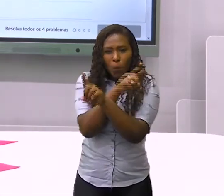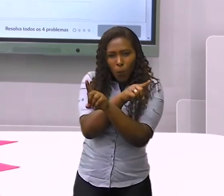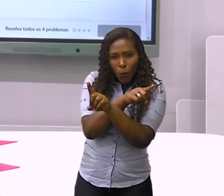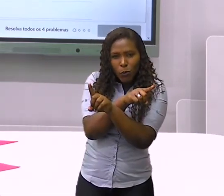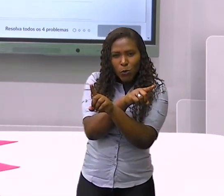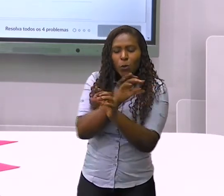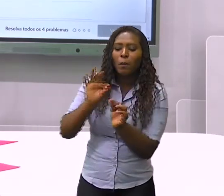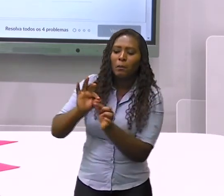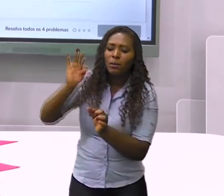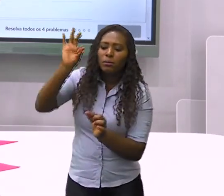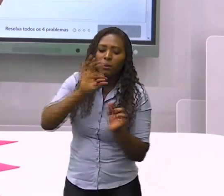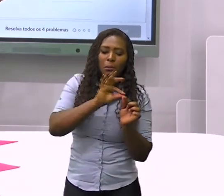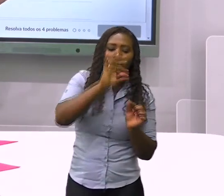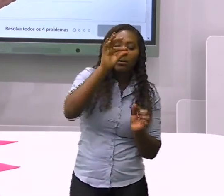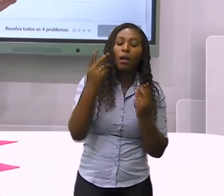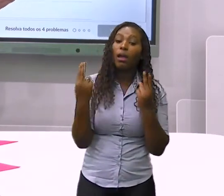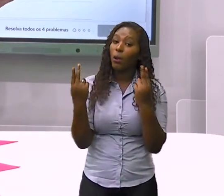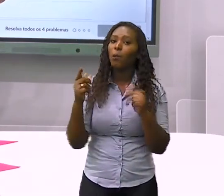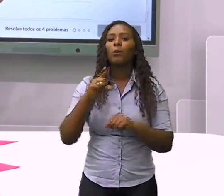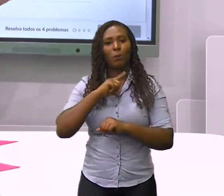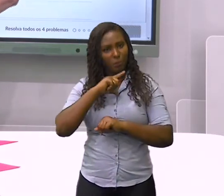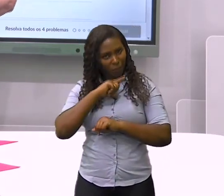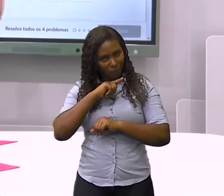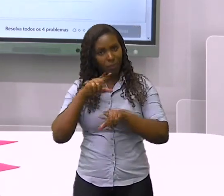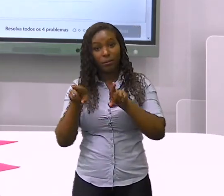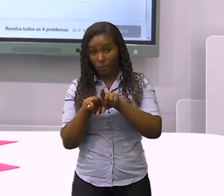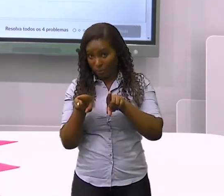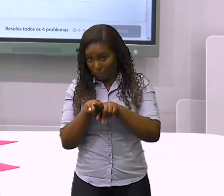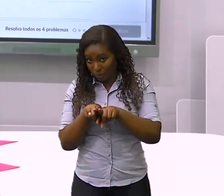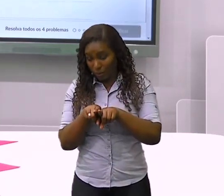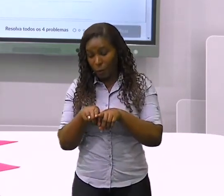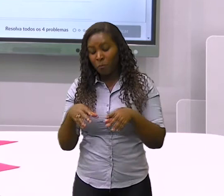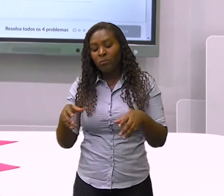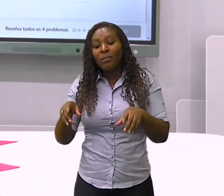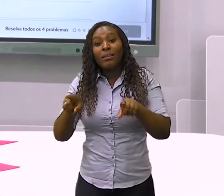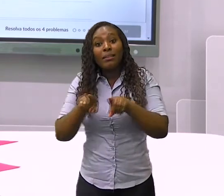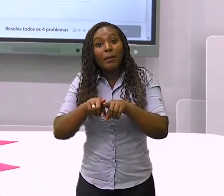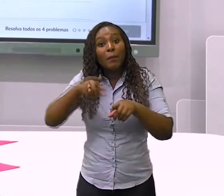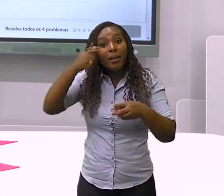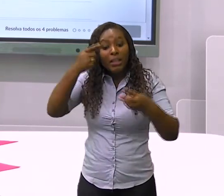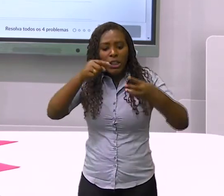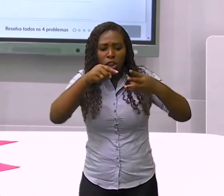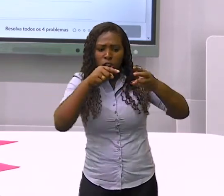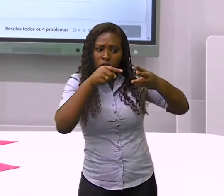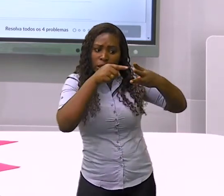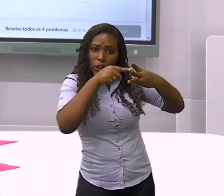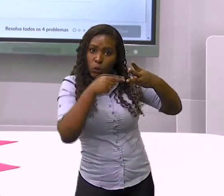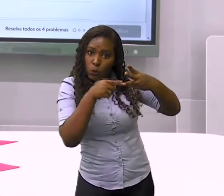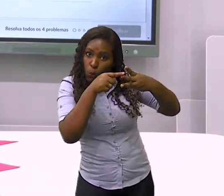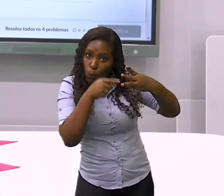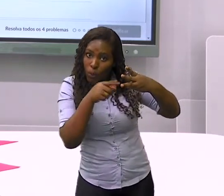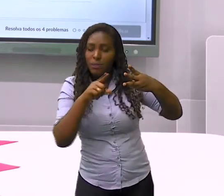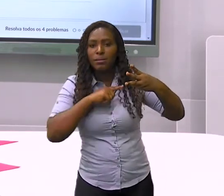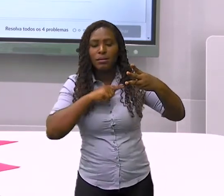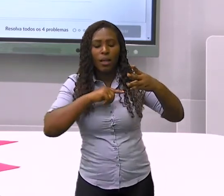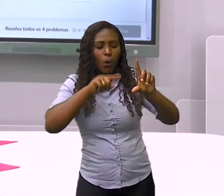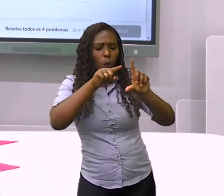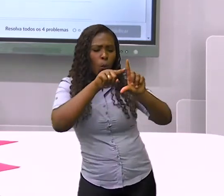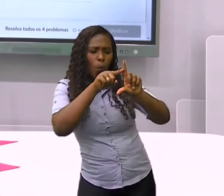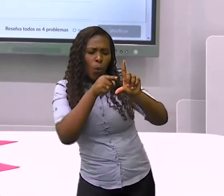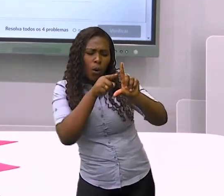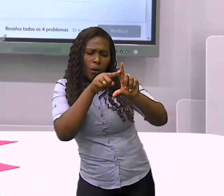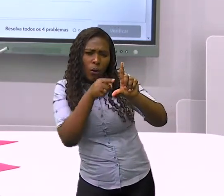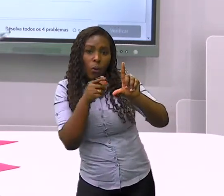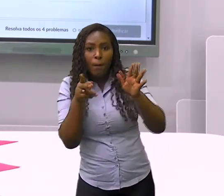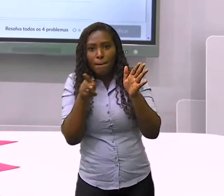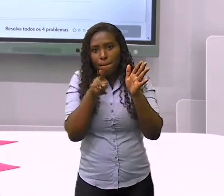nós observamos que, além da mesma medida, em 2 destas formas, é ângulo de 90 graus. Mas é